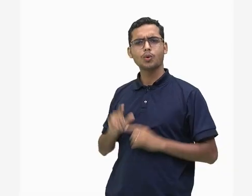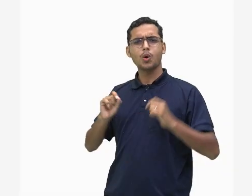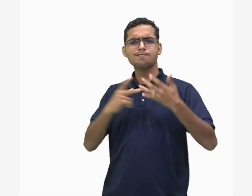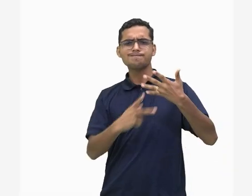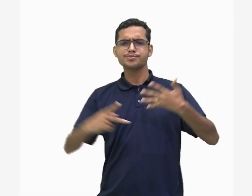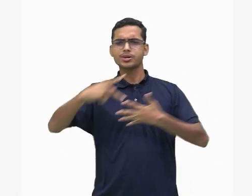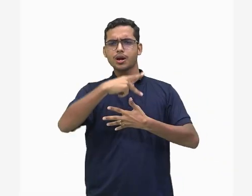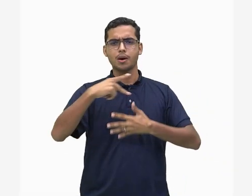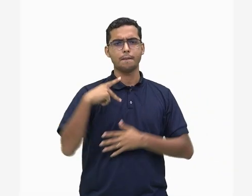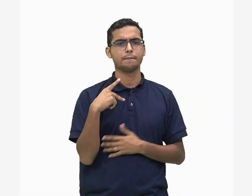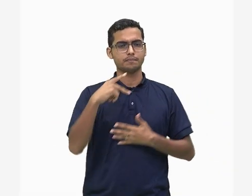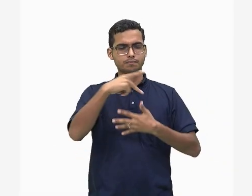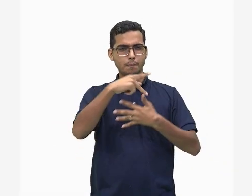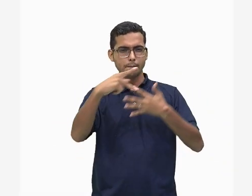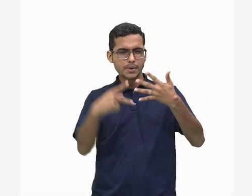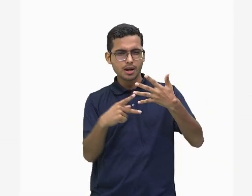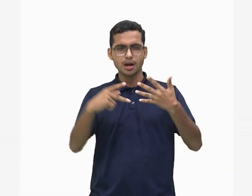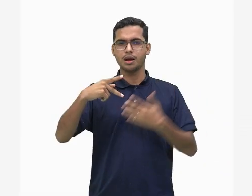princípios?